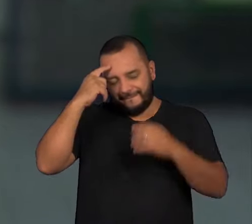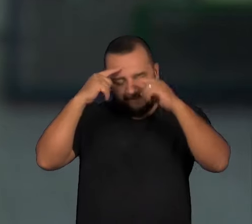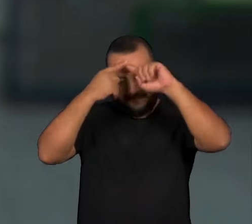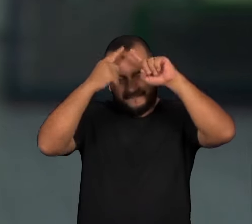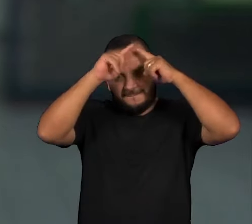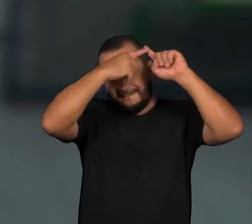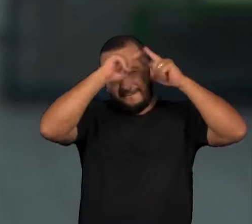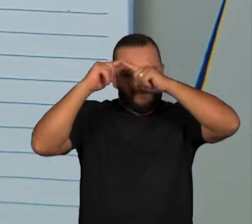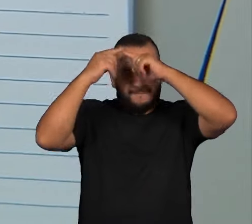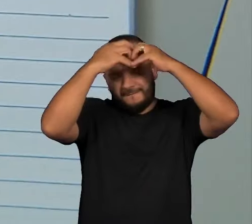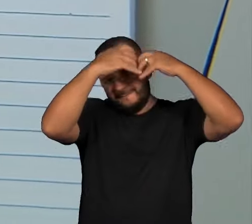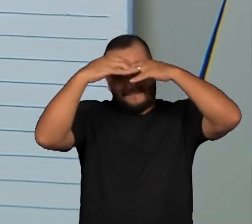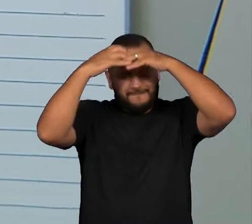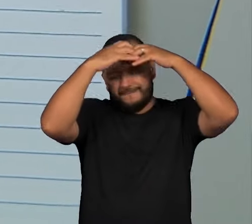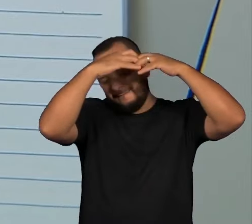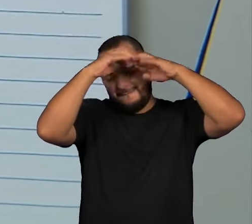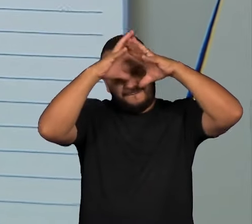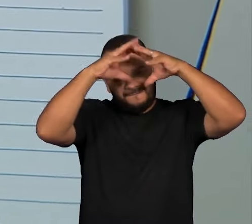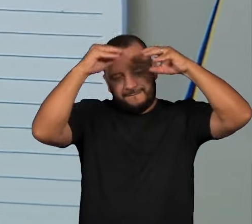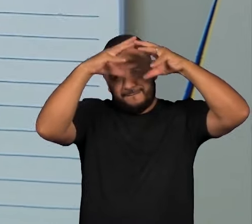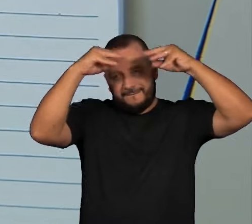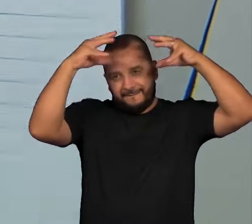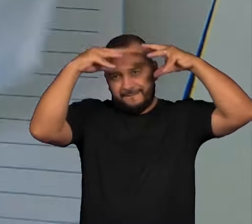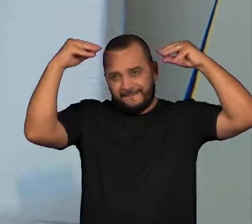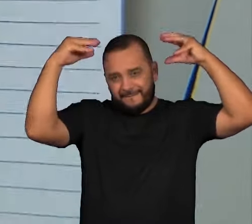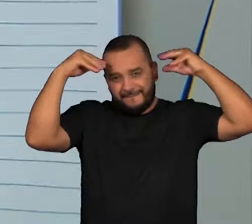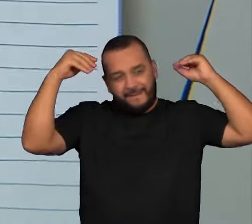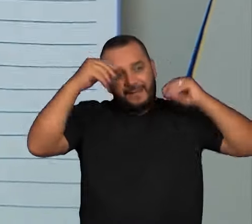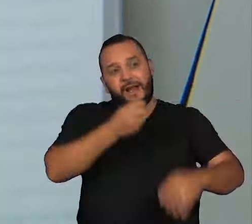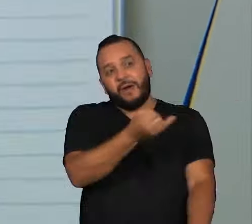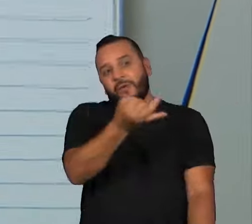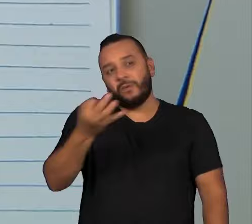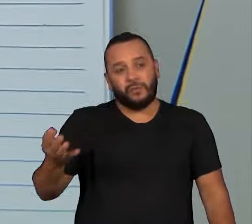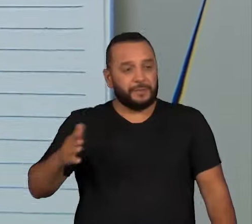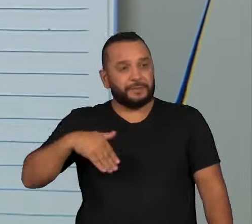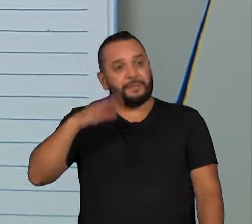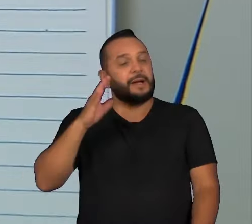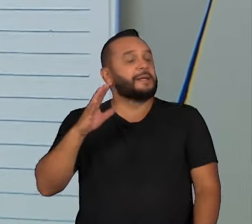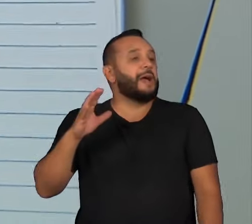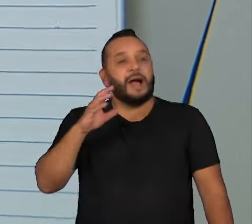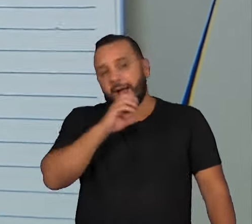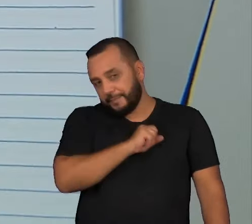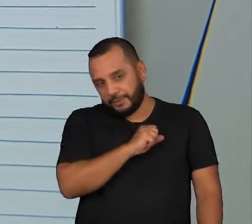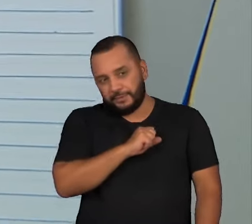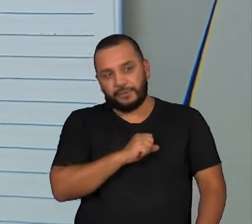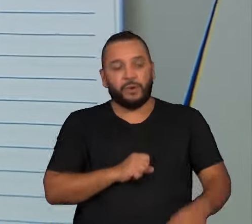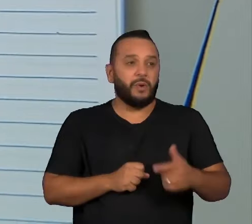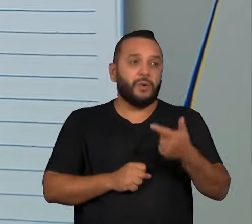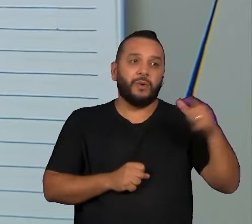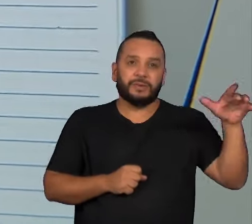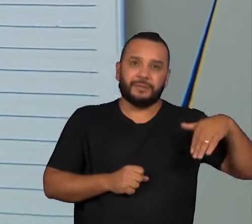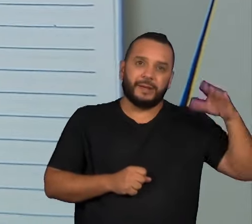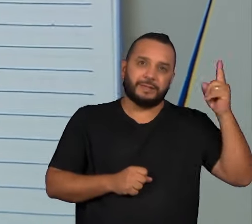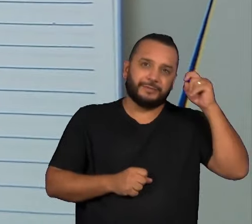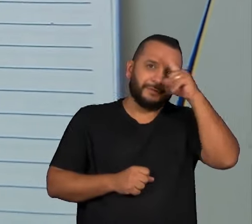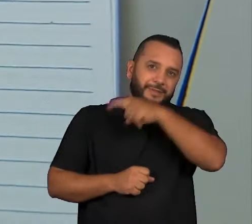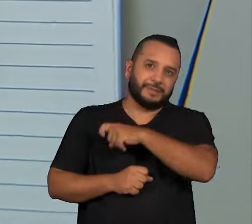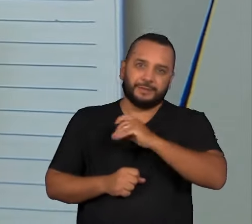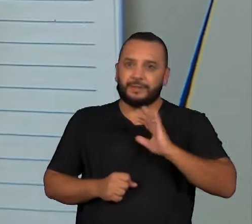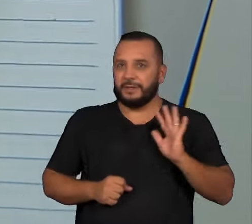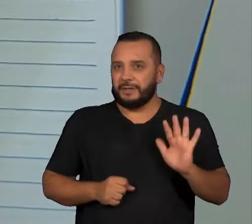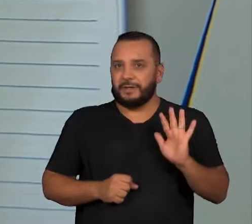diversas abstrações. Então, algumas conseguem processar mais rápido, outras mais difíceis. E, assim,